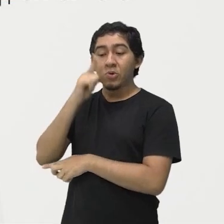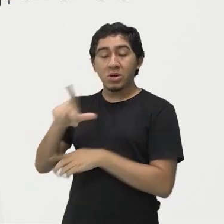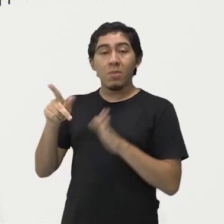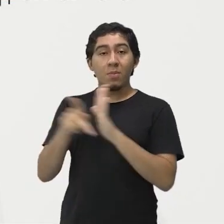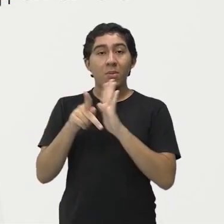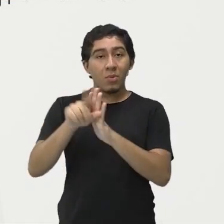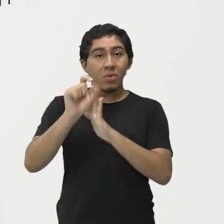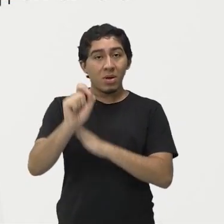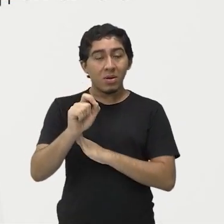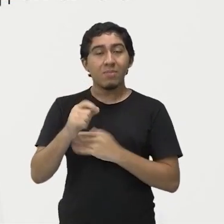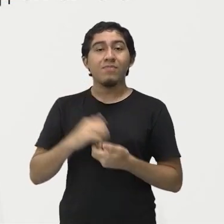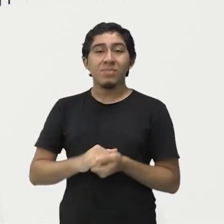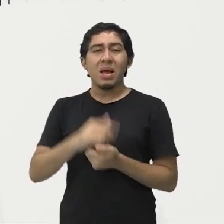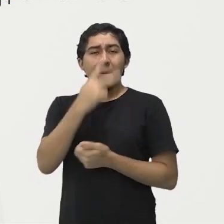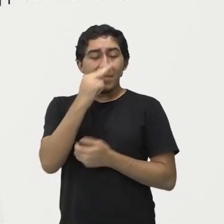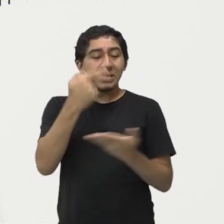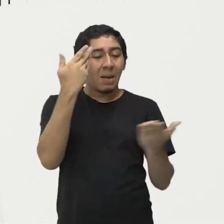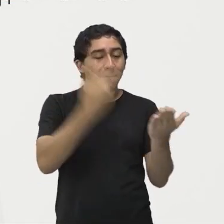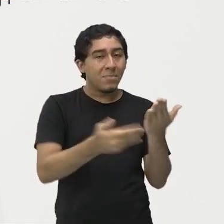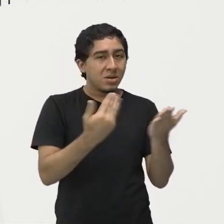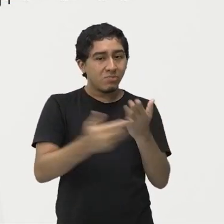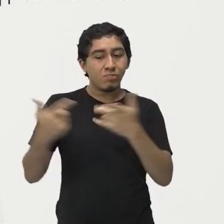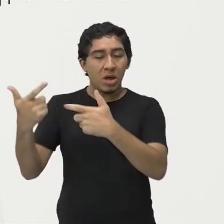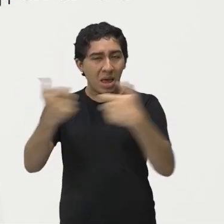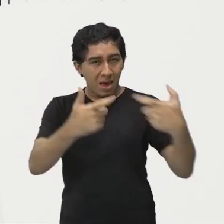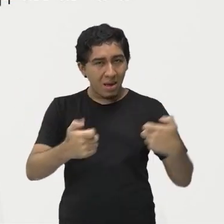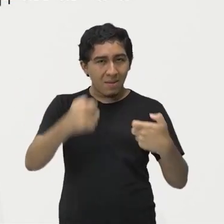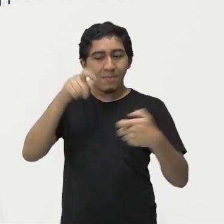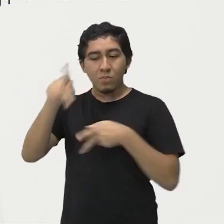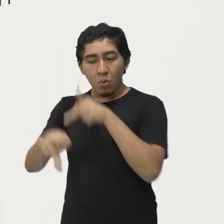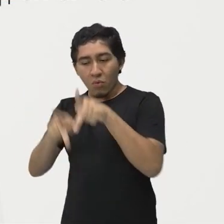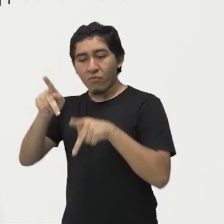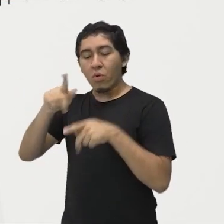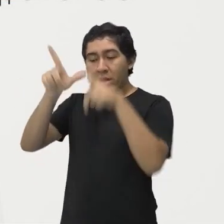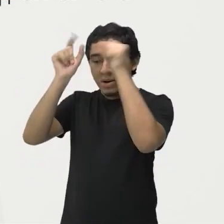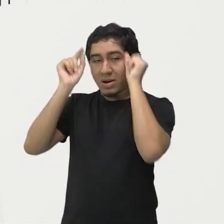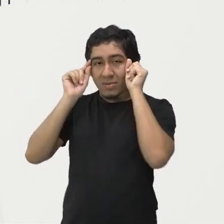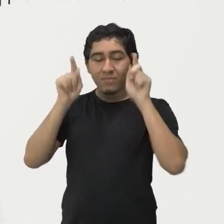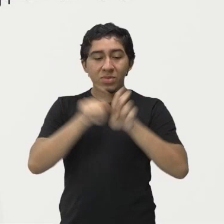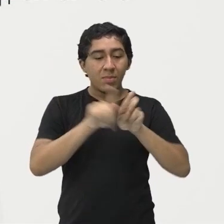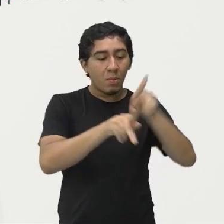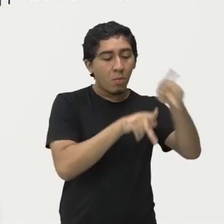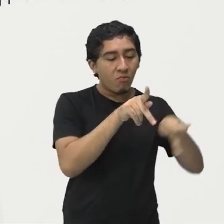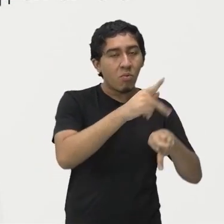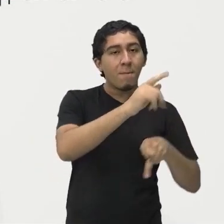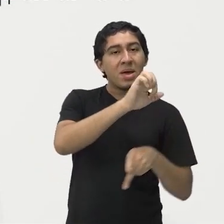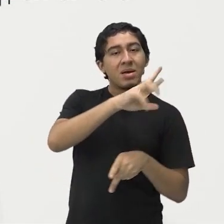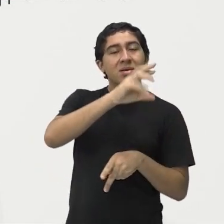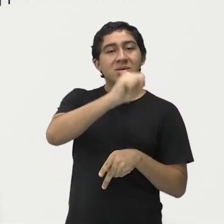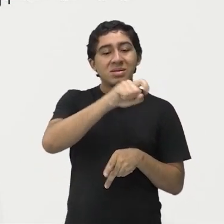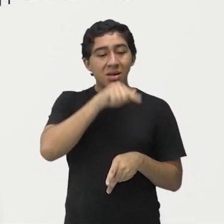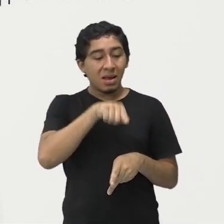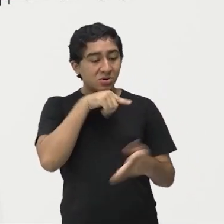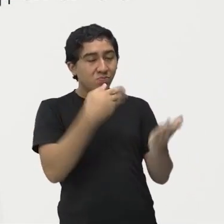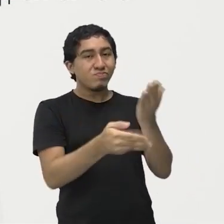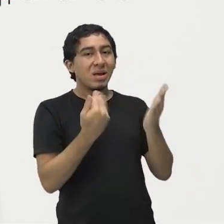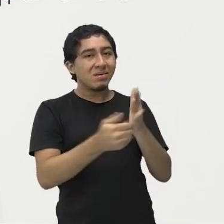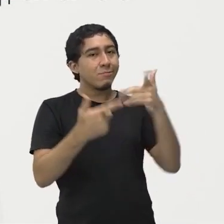os persas e conseguindo conquistar aí a vitória. Isso acabaria colaborando